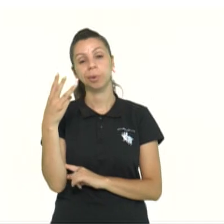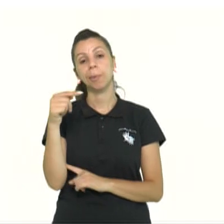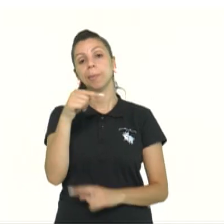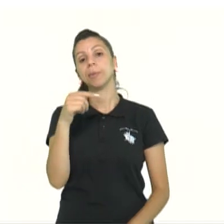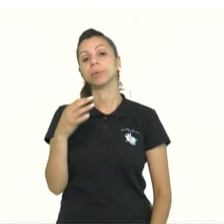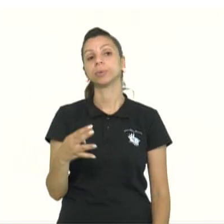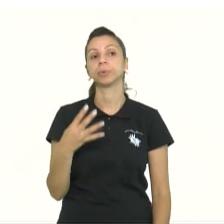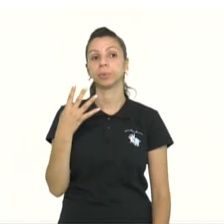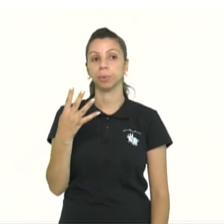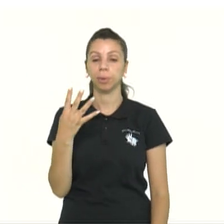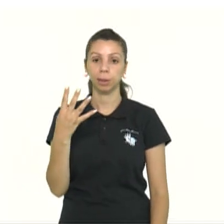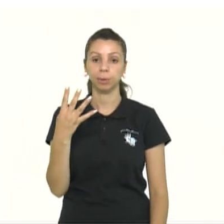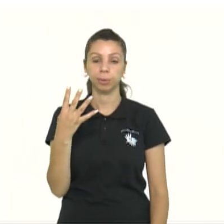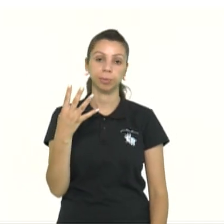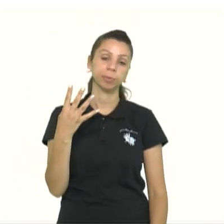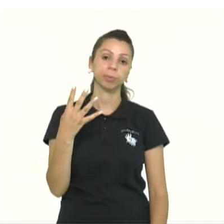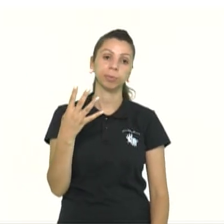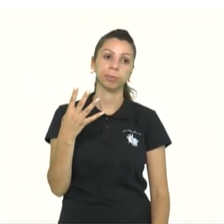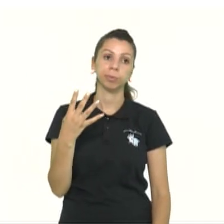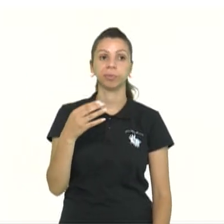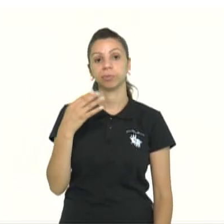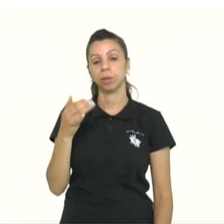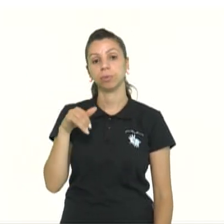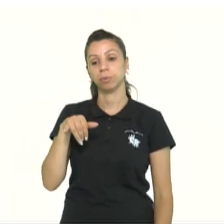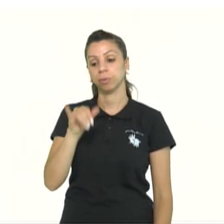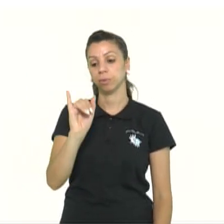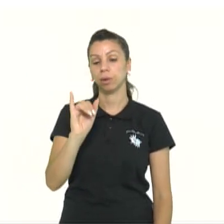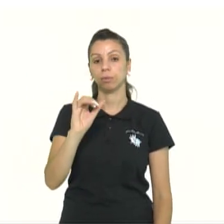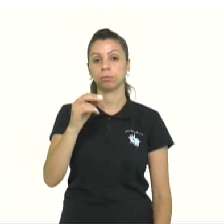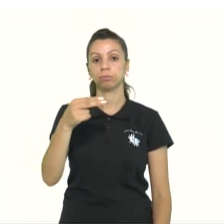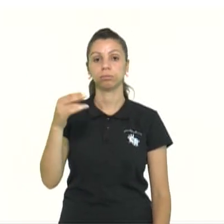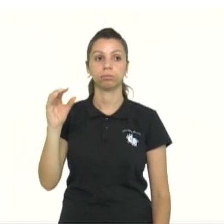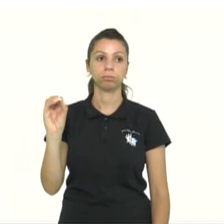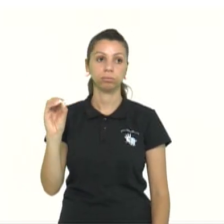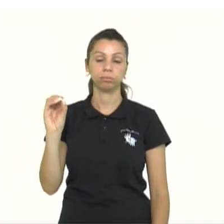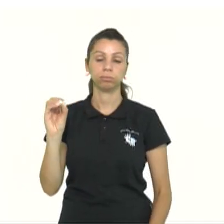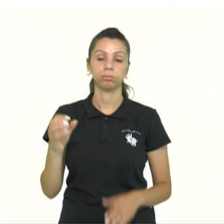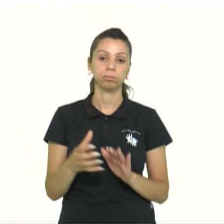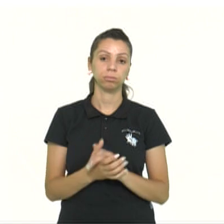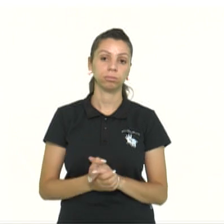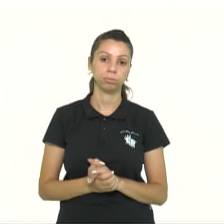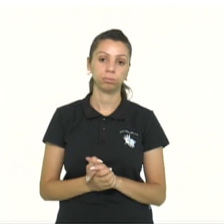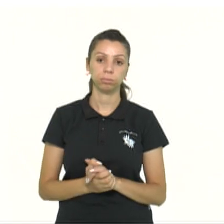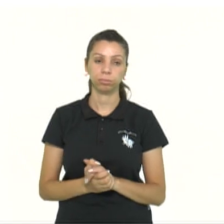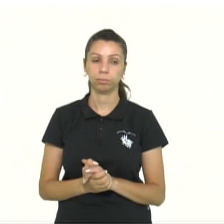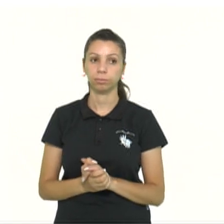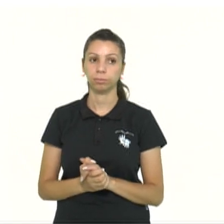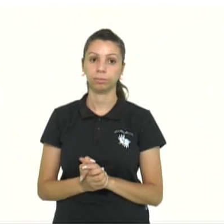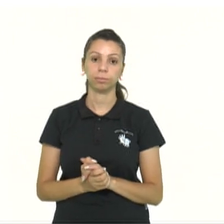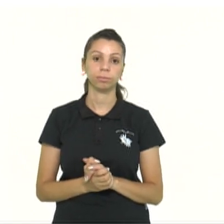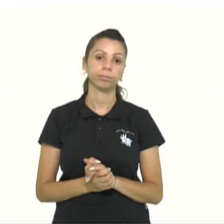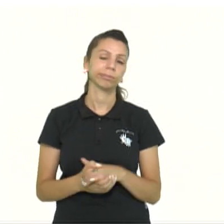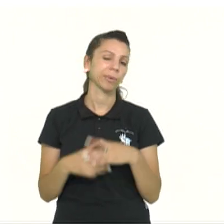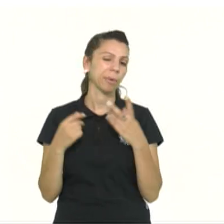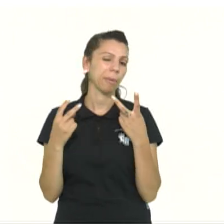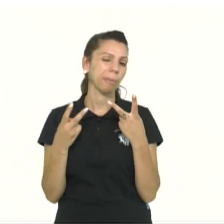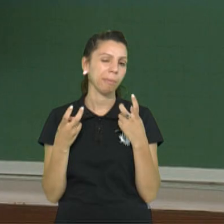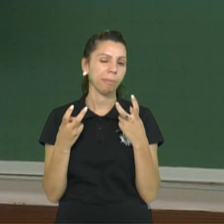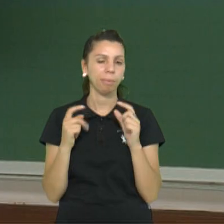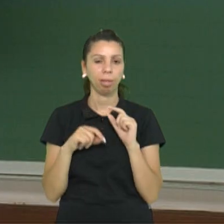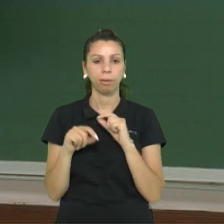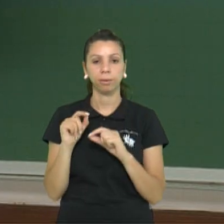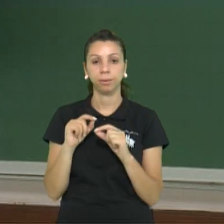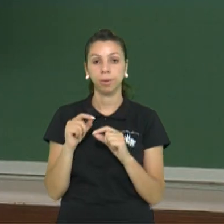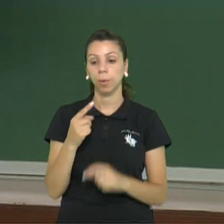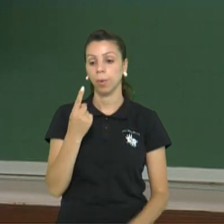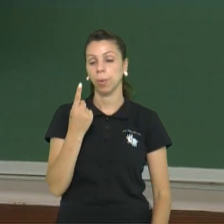aqui? Menos 4 mais 4, y é igual a 0. Ó, x igual a 1, y é igual a 0, o que, que eu posso observar, 1